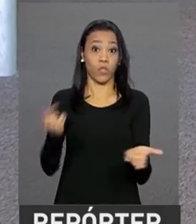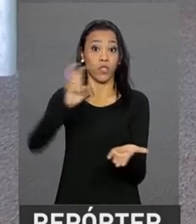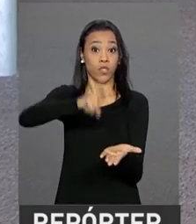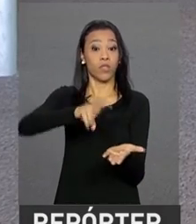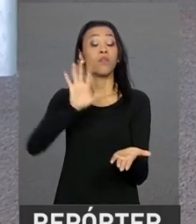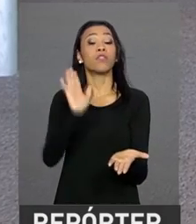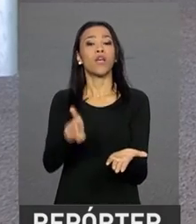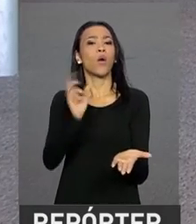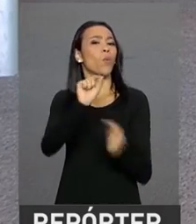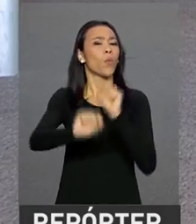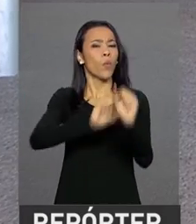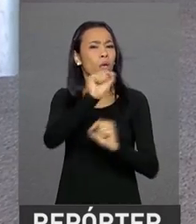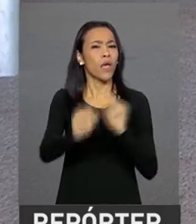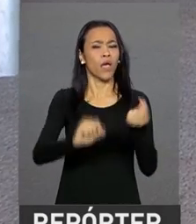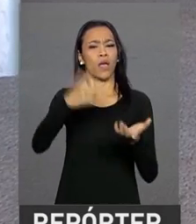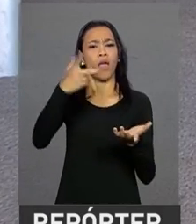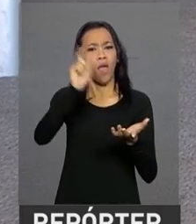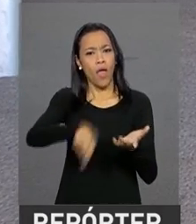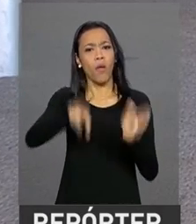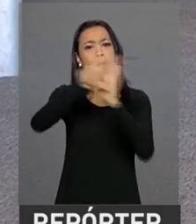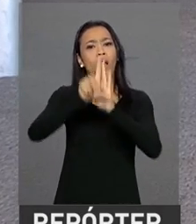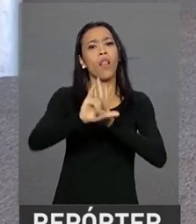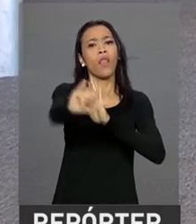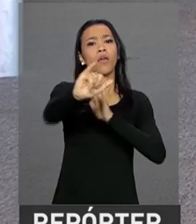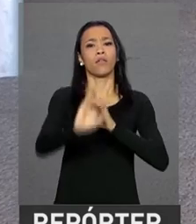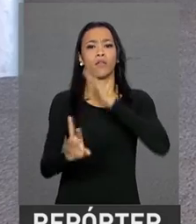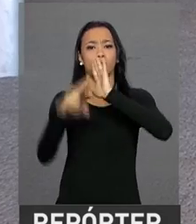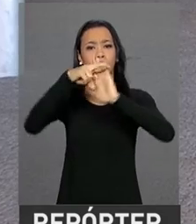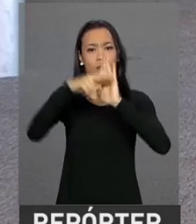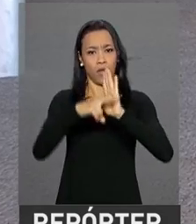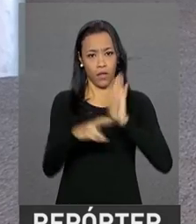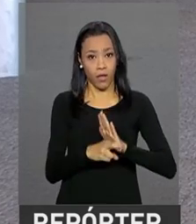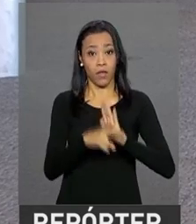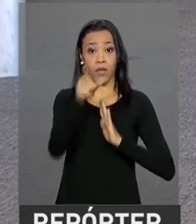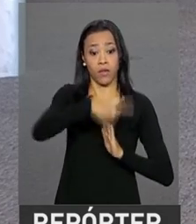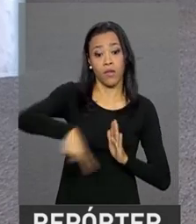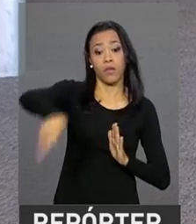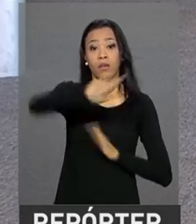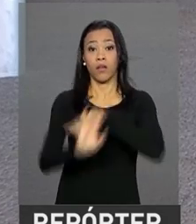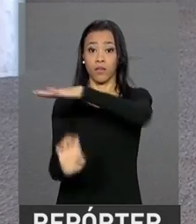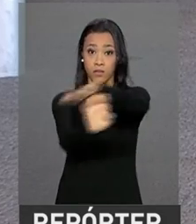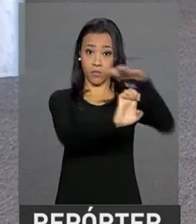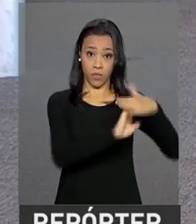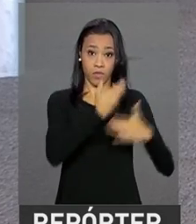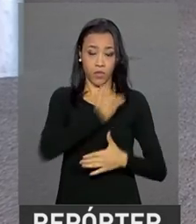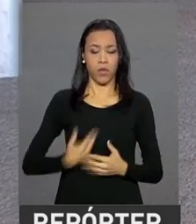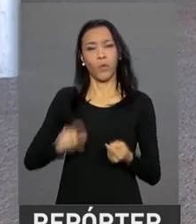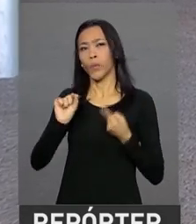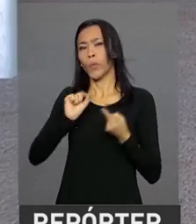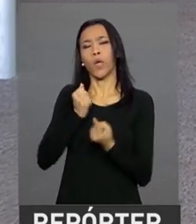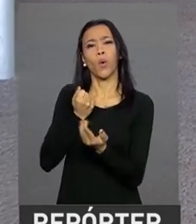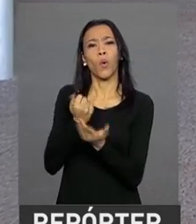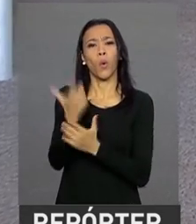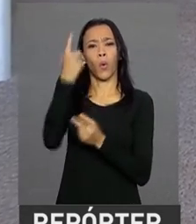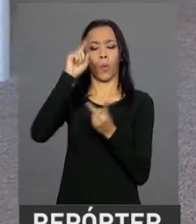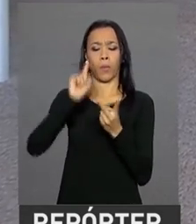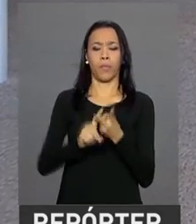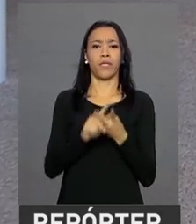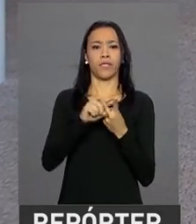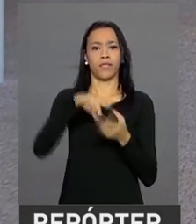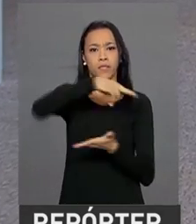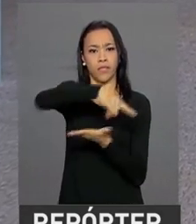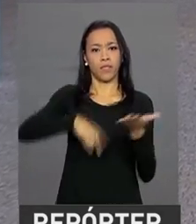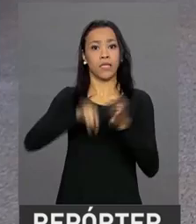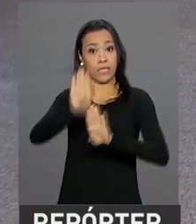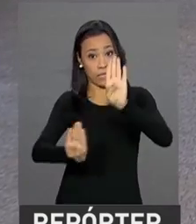da Lei de Responsabilidade das Estatais, que estabelece regras mais rígidas para compras, para licitações, também para